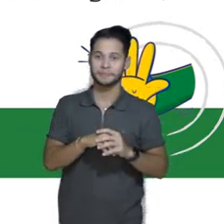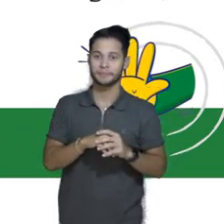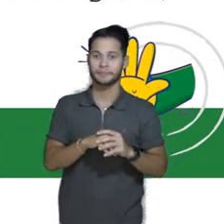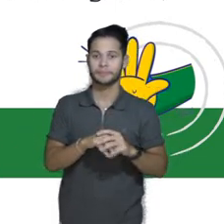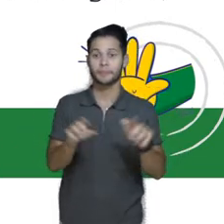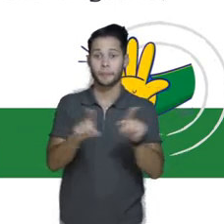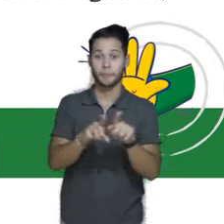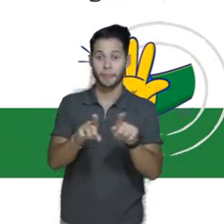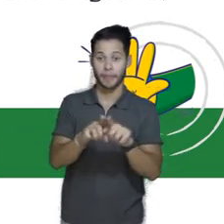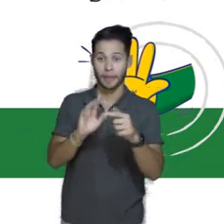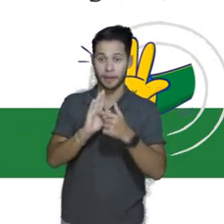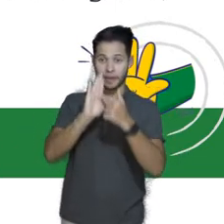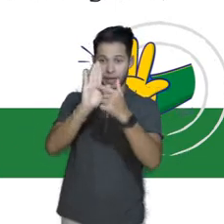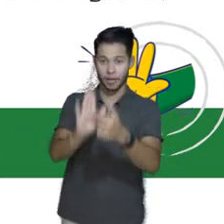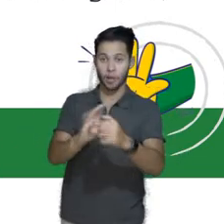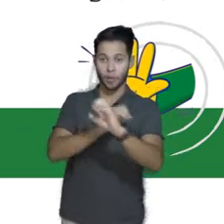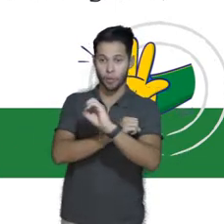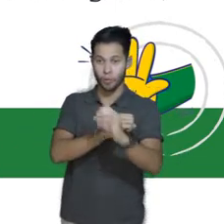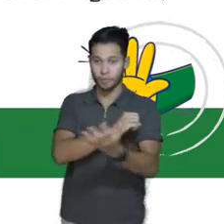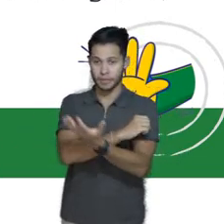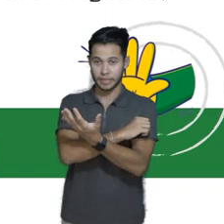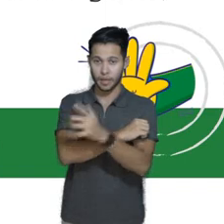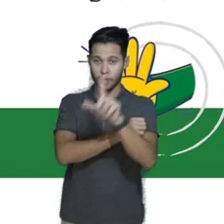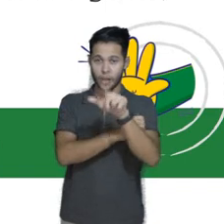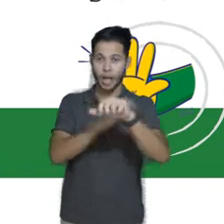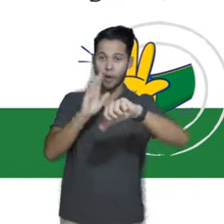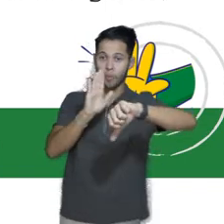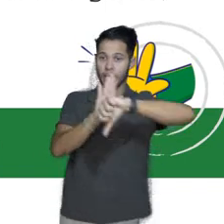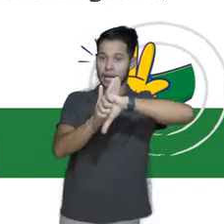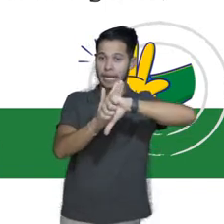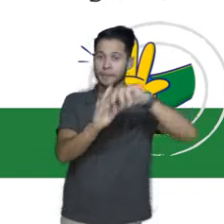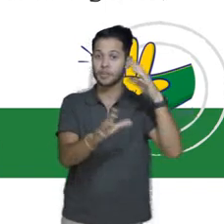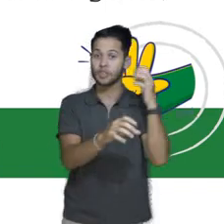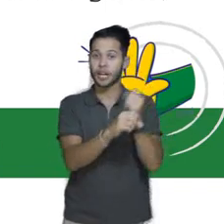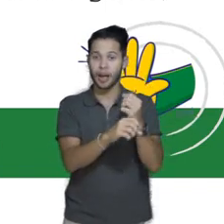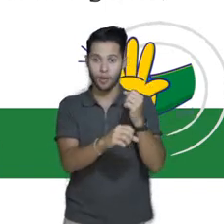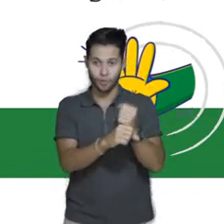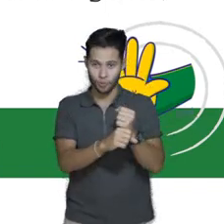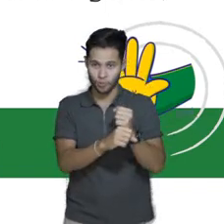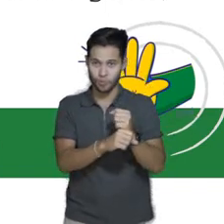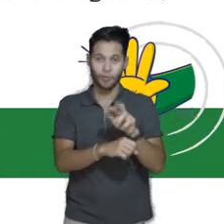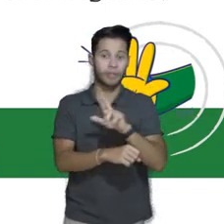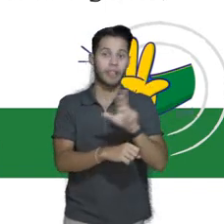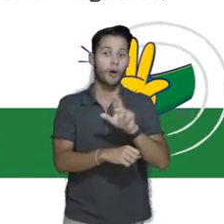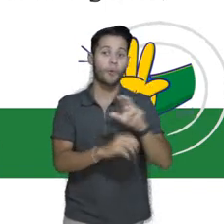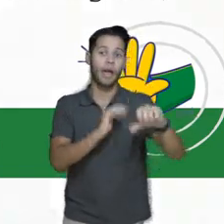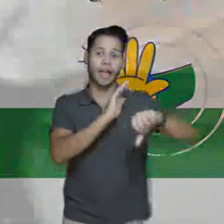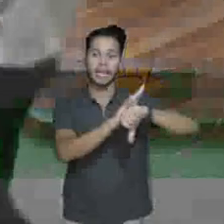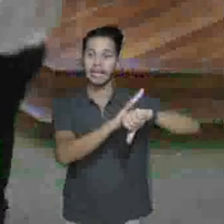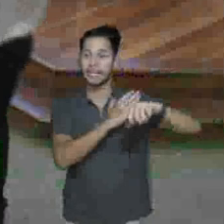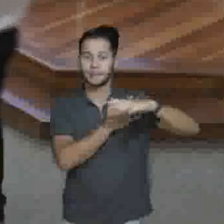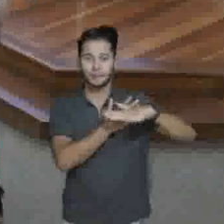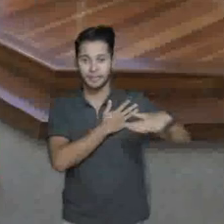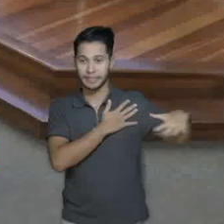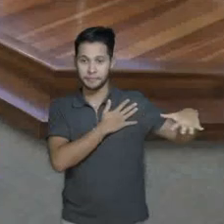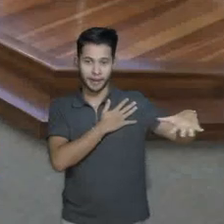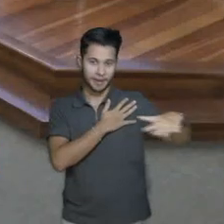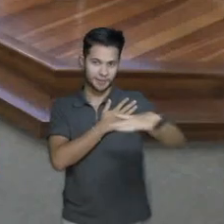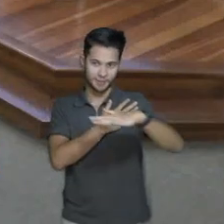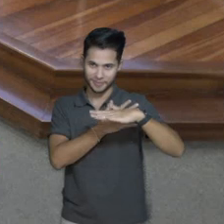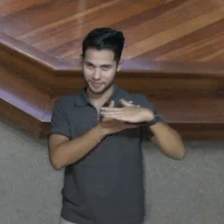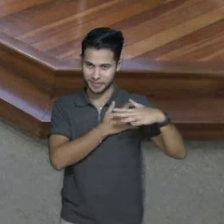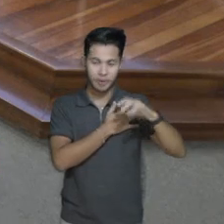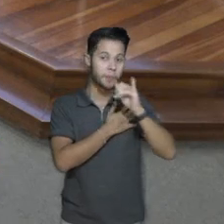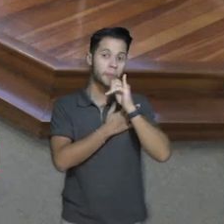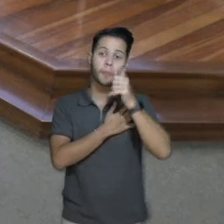corrupção é um crime de cálculo não é um crime espacional o mulher chega em casa vê